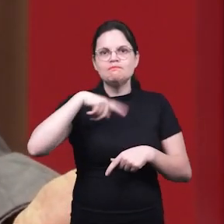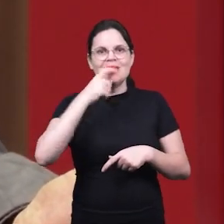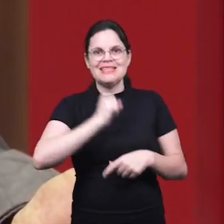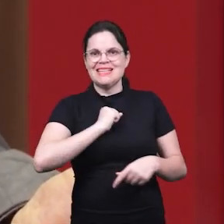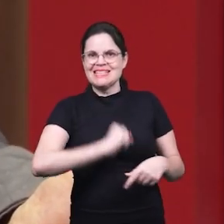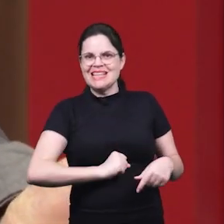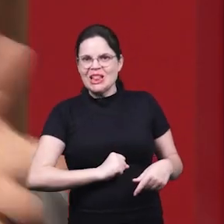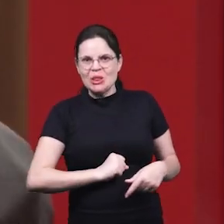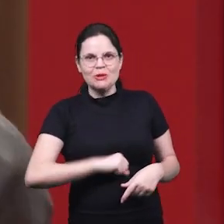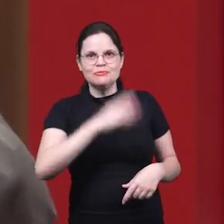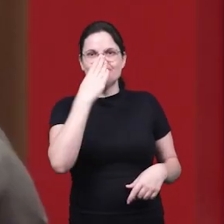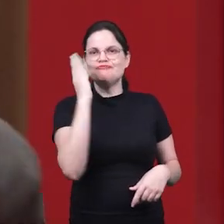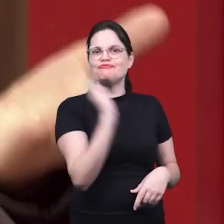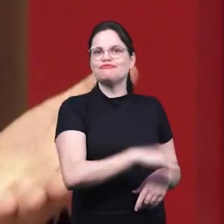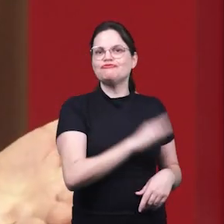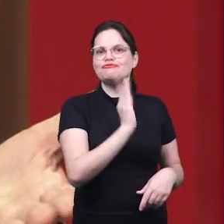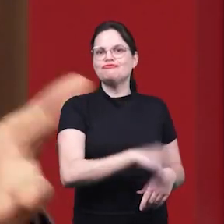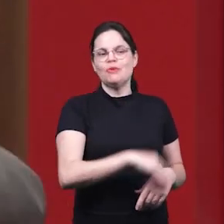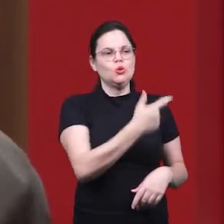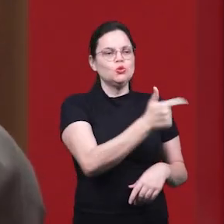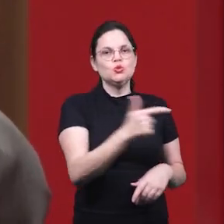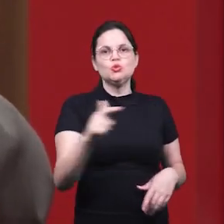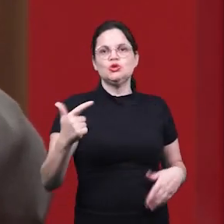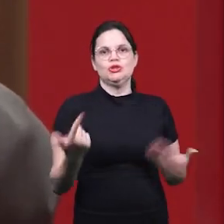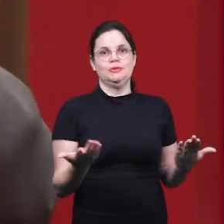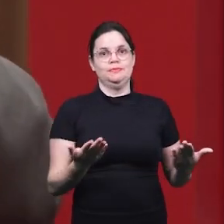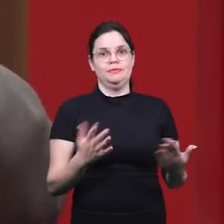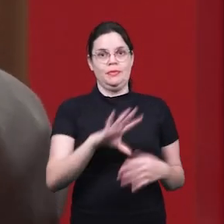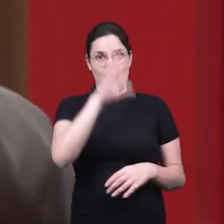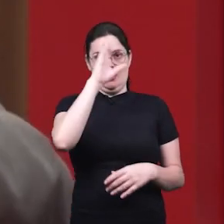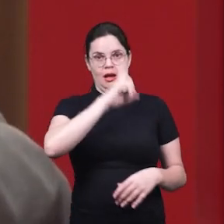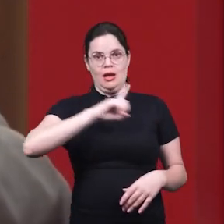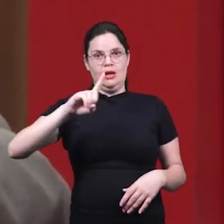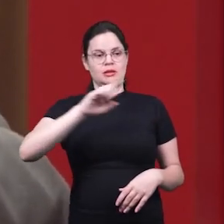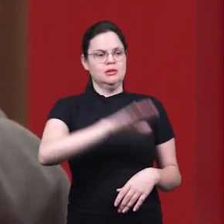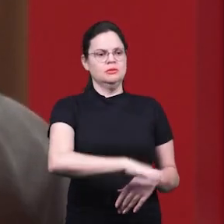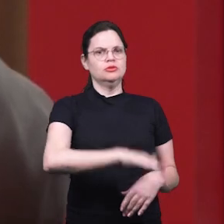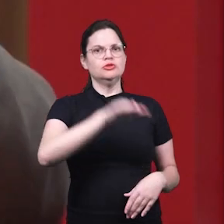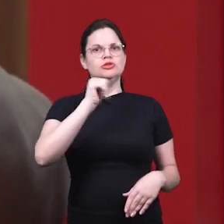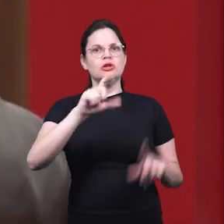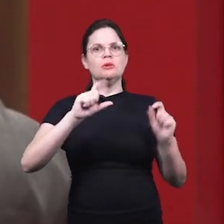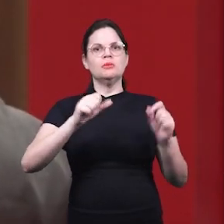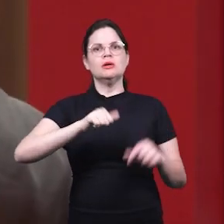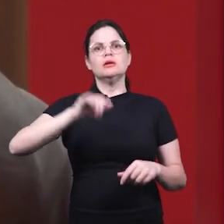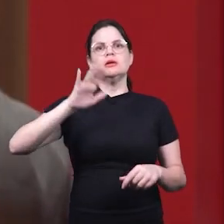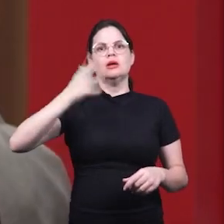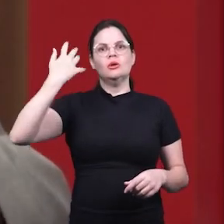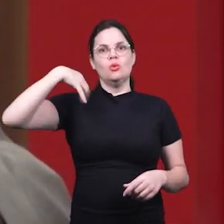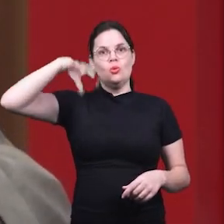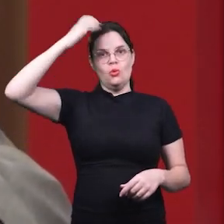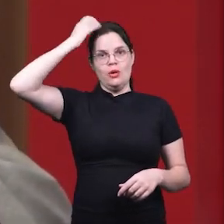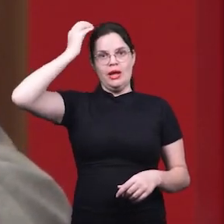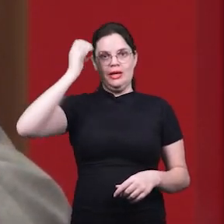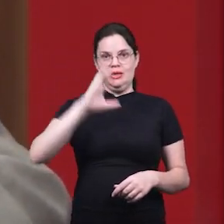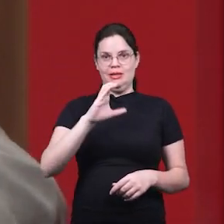tinha valor. Então, ele não tinha a quem recorrer. Deus levanta a maior autoridade da terra, que foi o rei